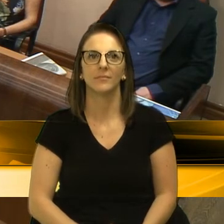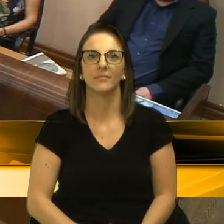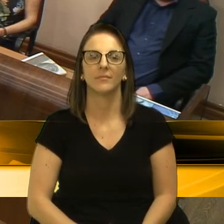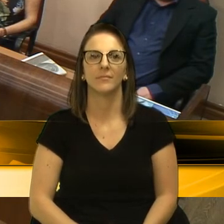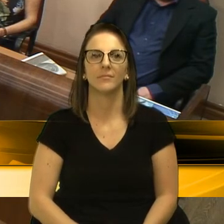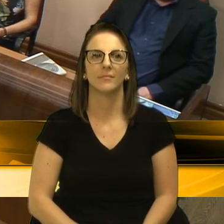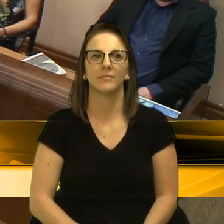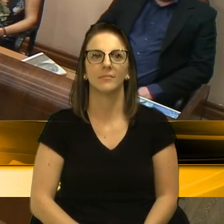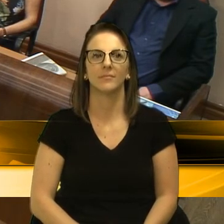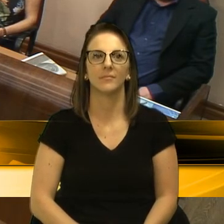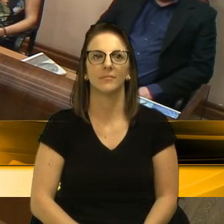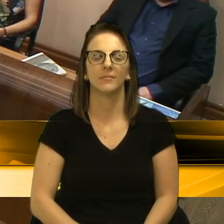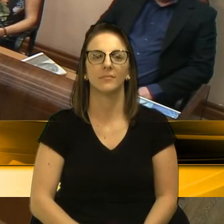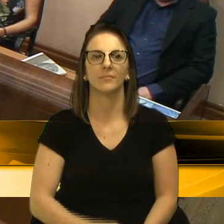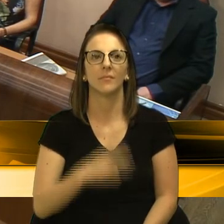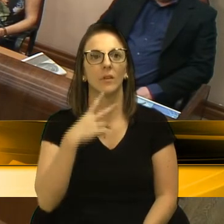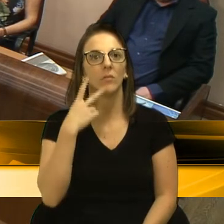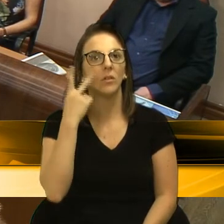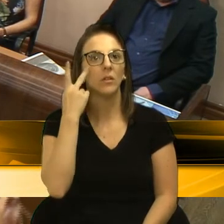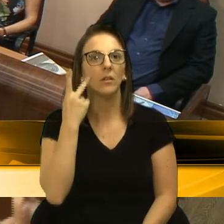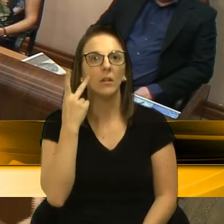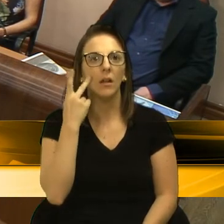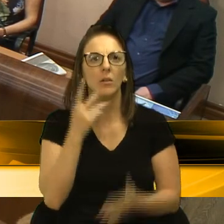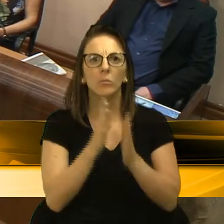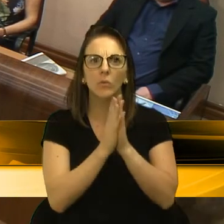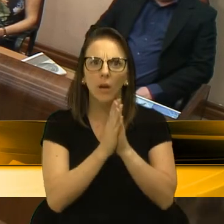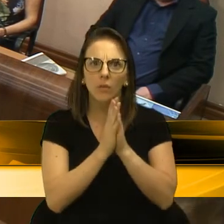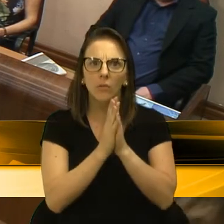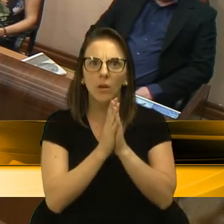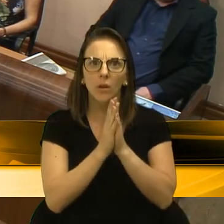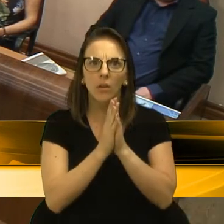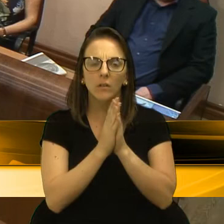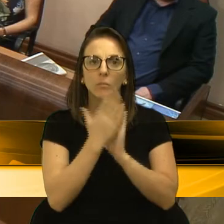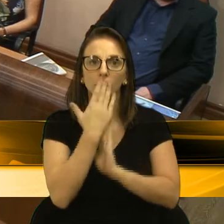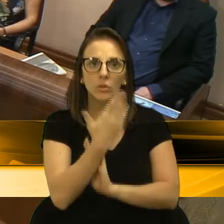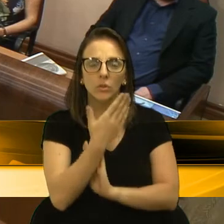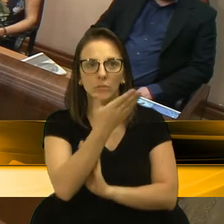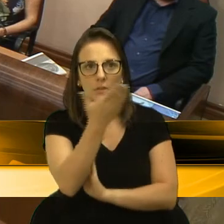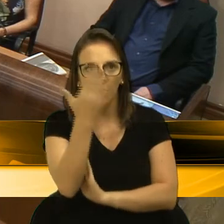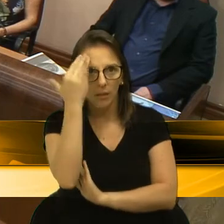Vereador Renato, por favor, nós pedimos a sua compreensão.